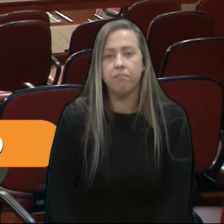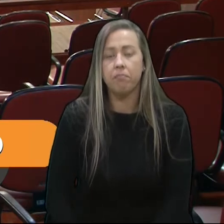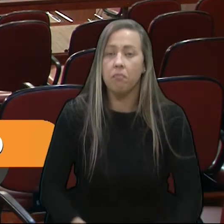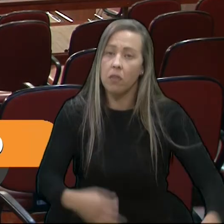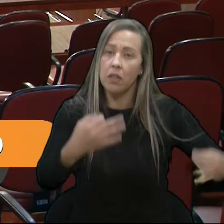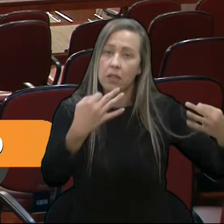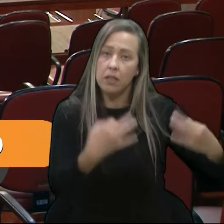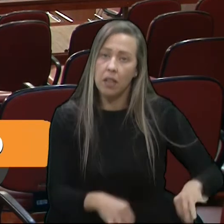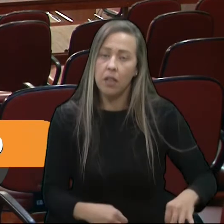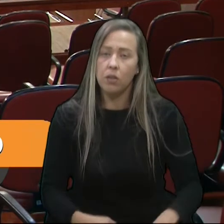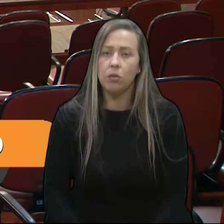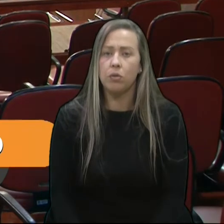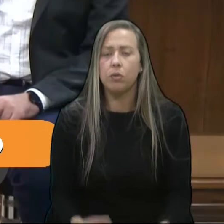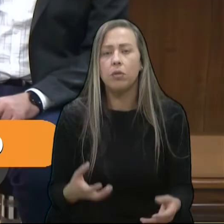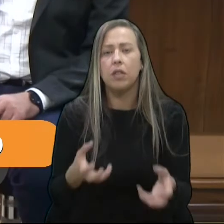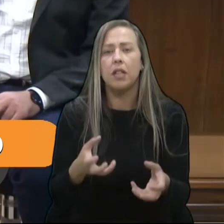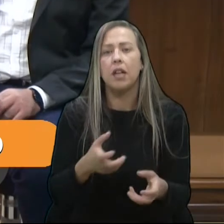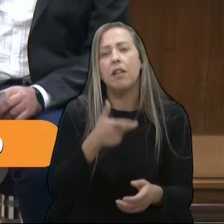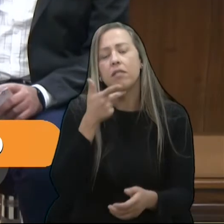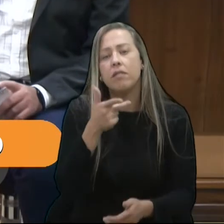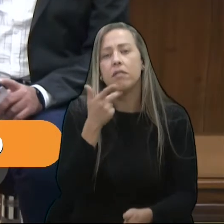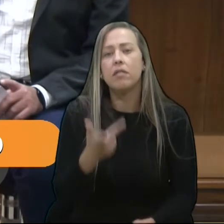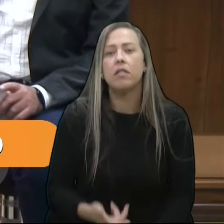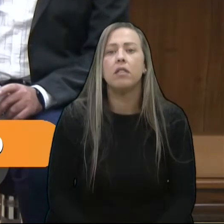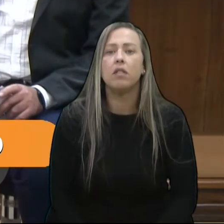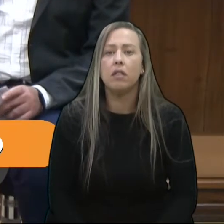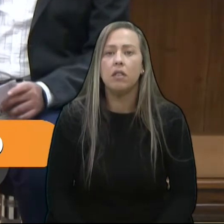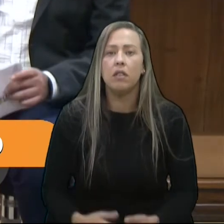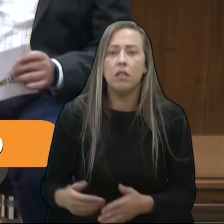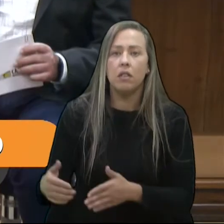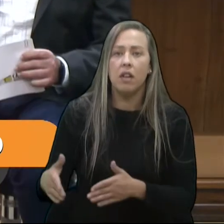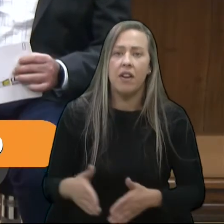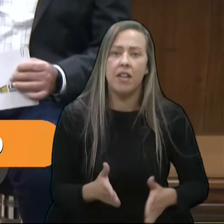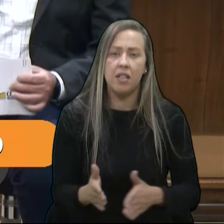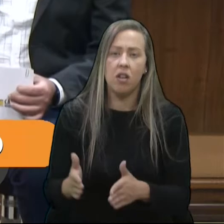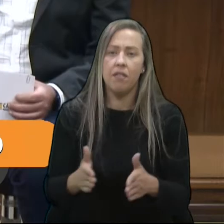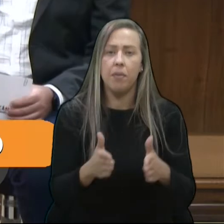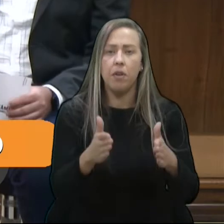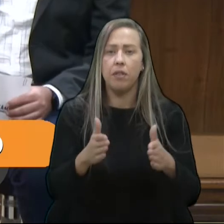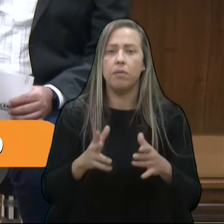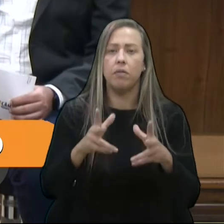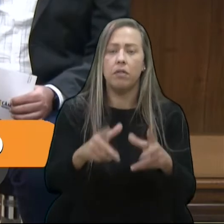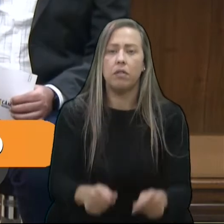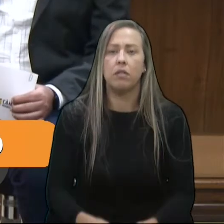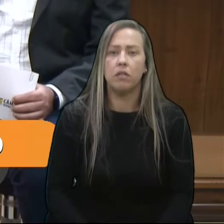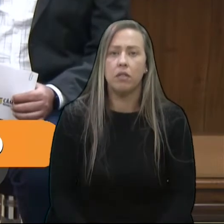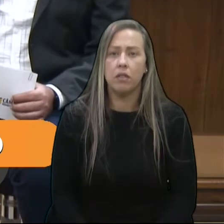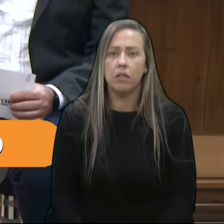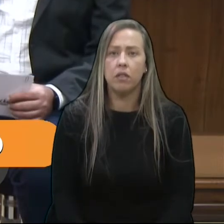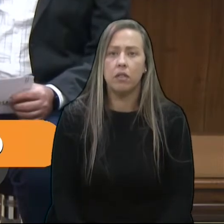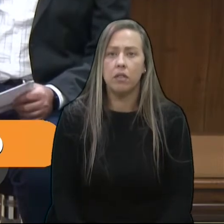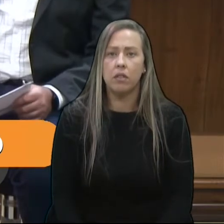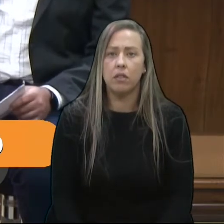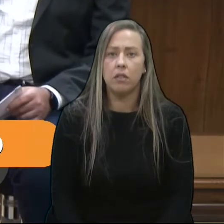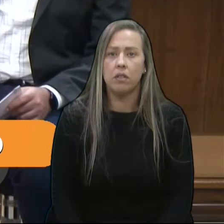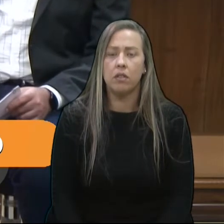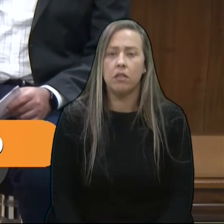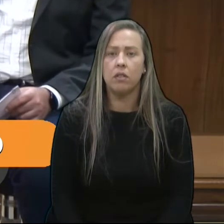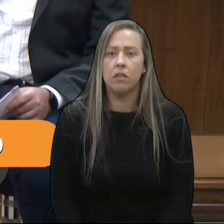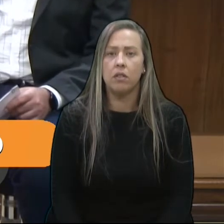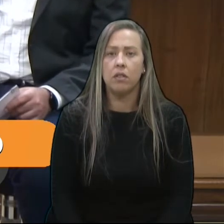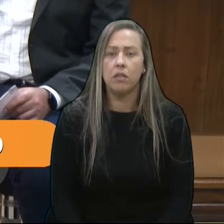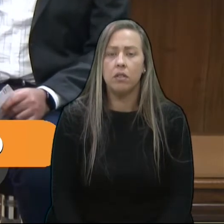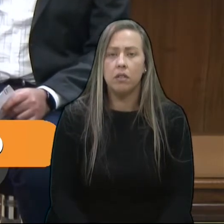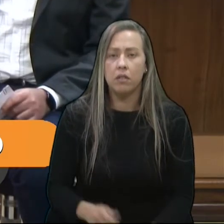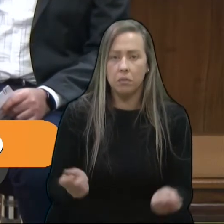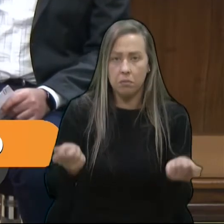Certo. Eu queria fazer um encaminhamento, uma pergunta também para os três, e claro que se vocês